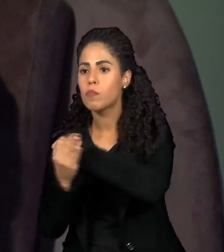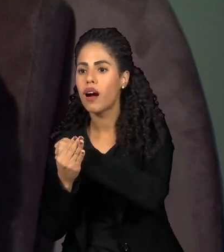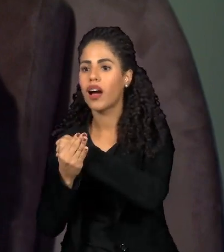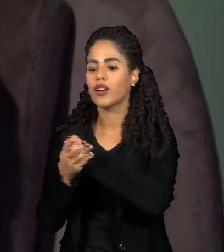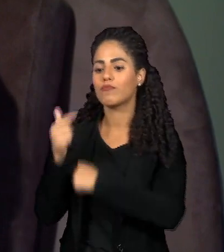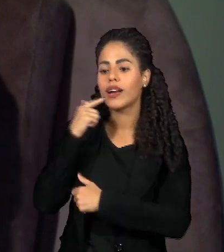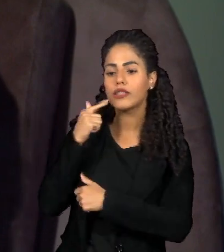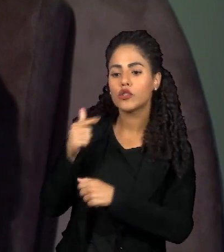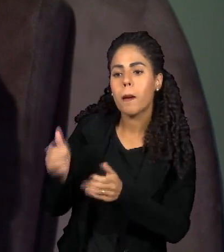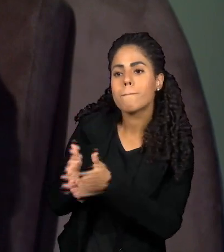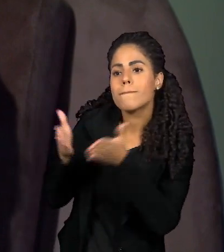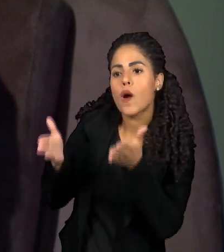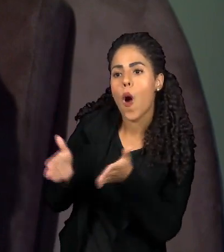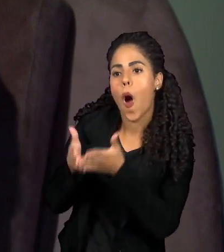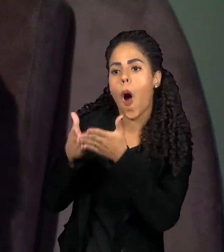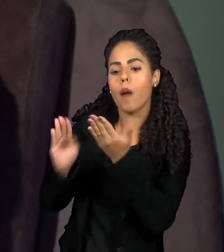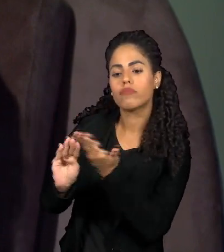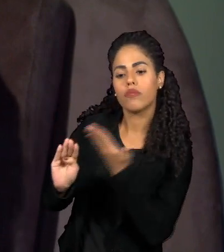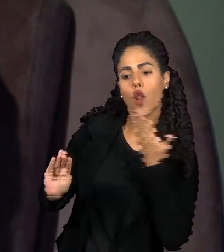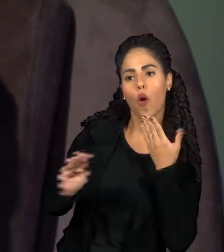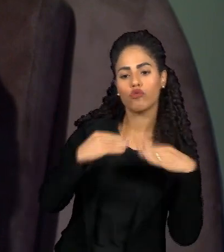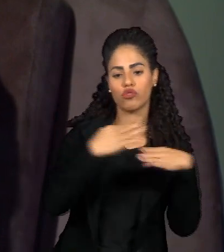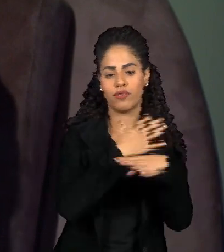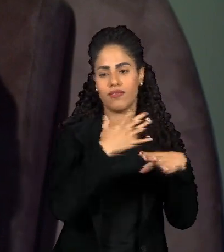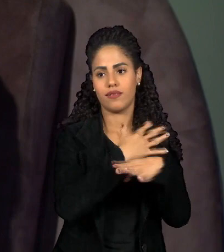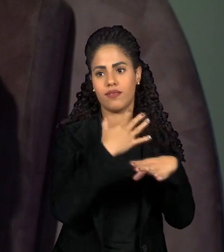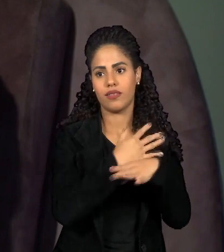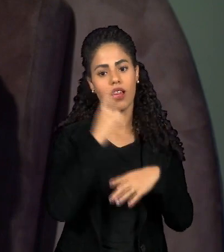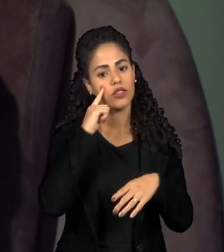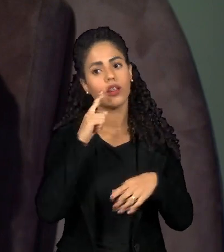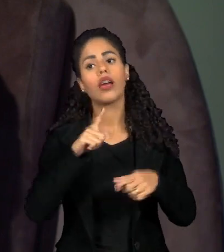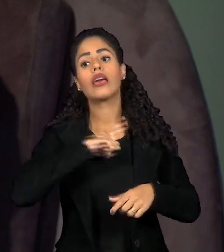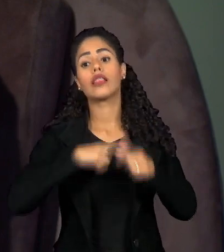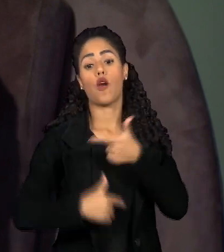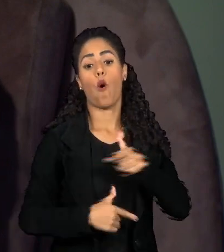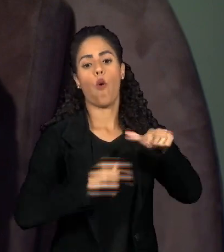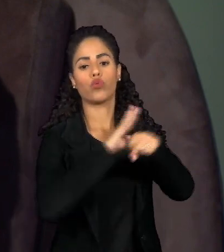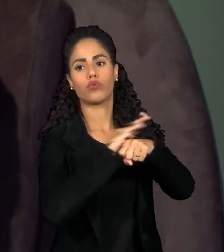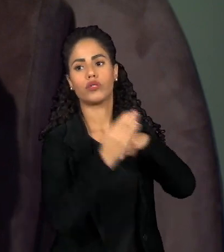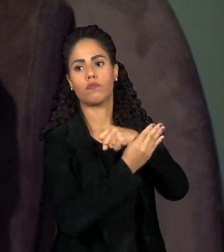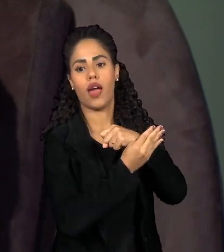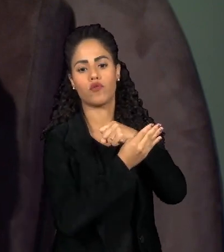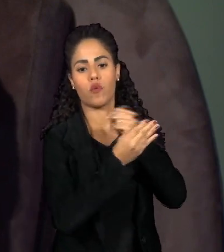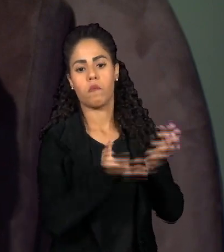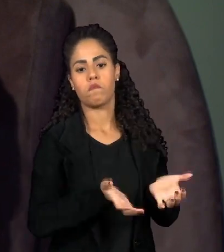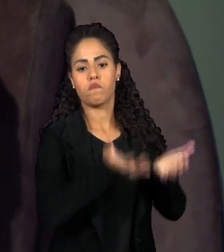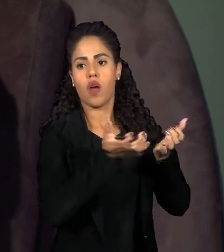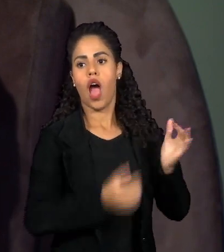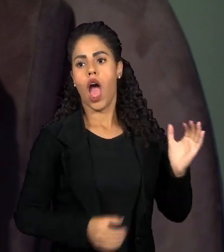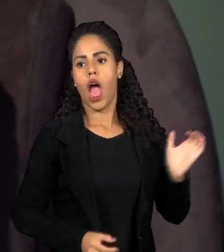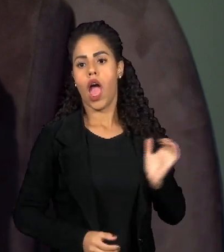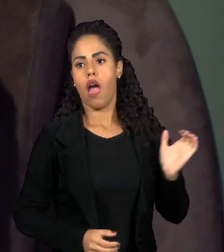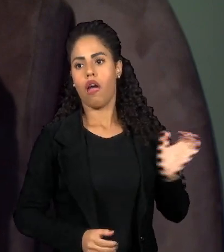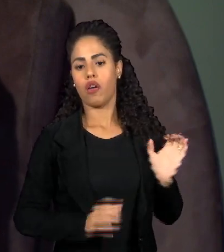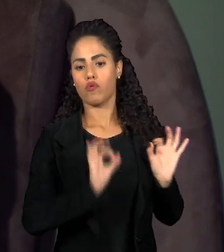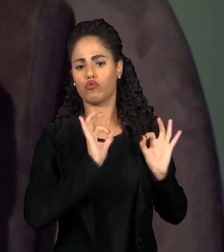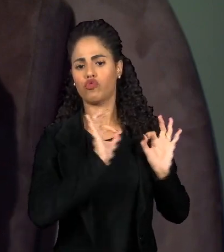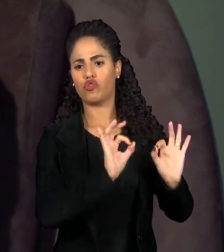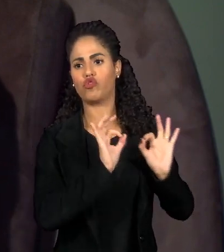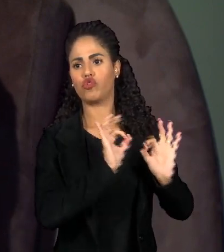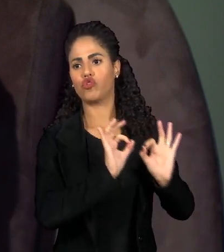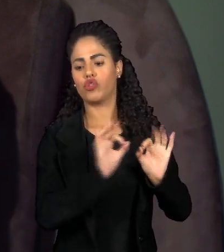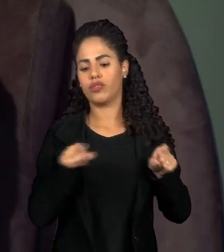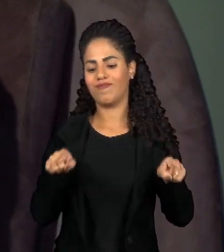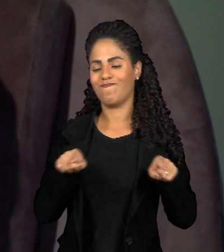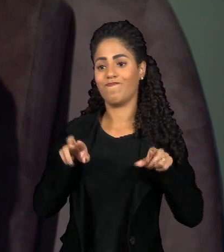mais afastados, né, em detrimento de bairros aí que são classificados, né, como de alto padrão, em que nós